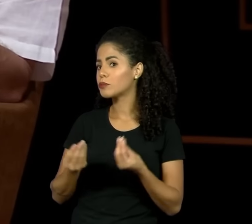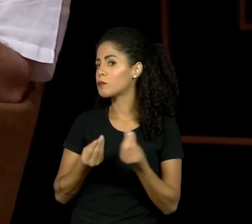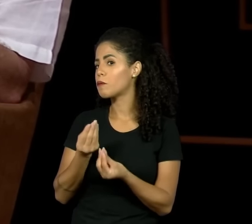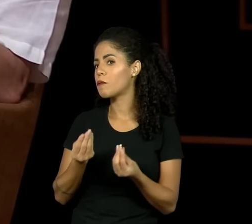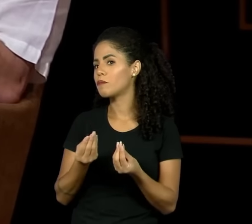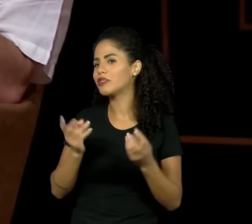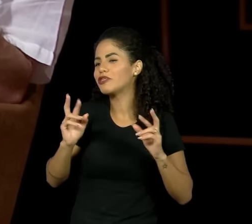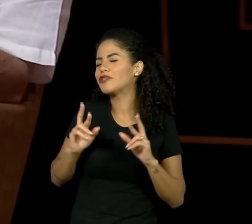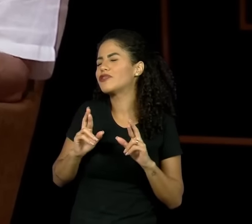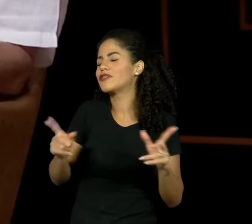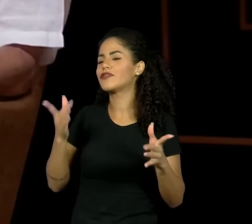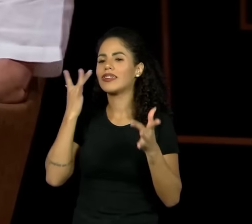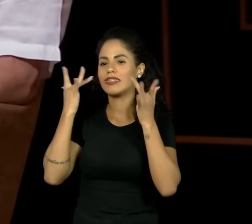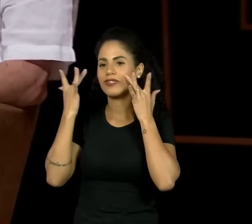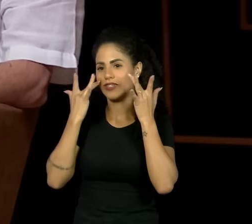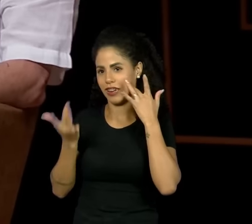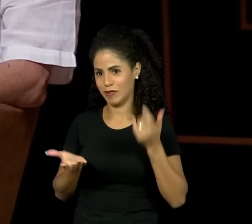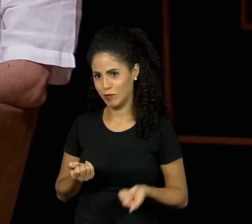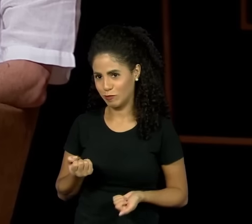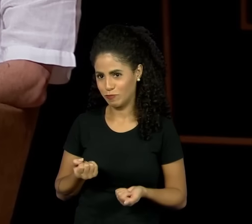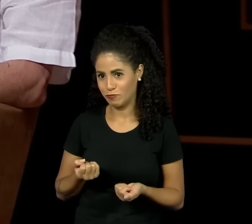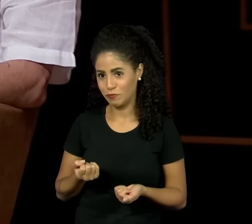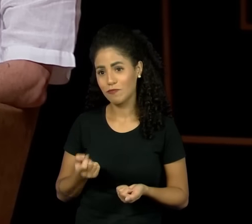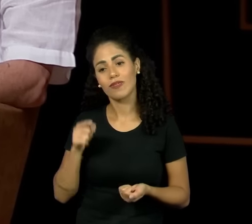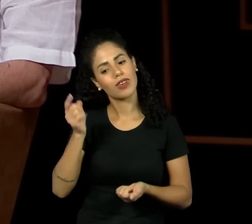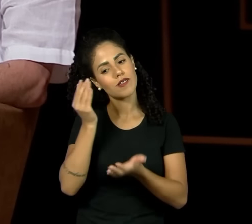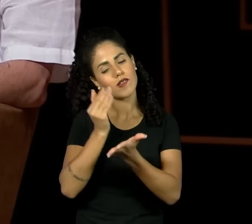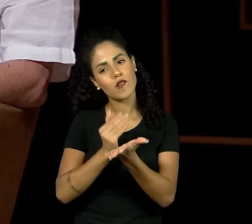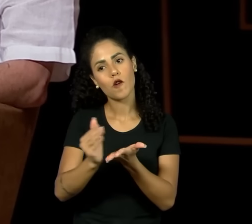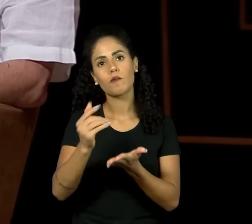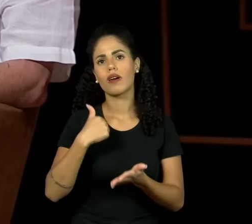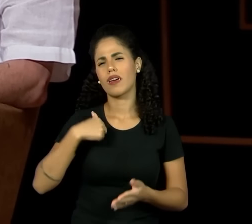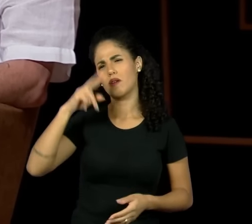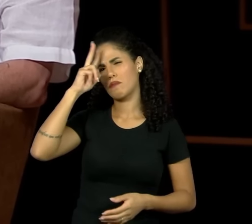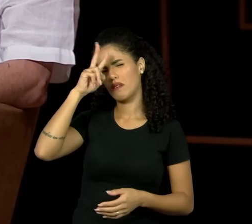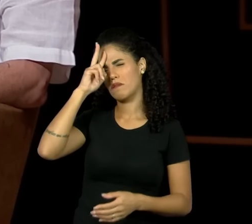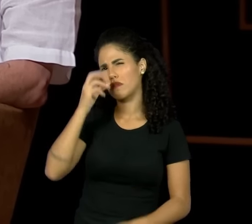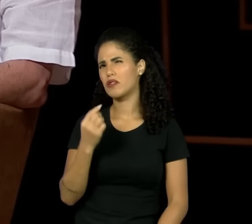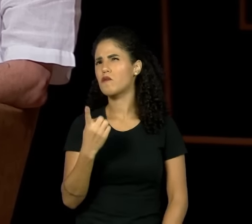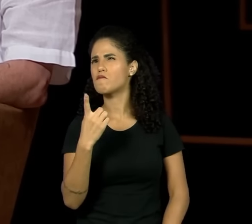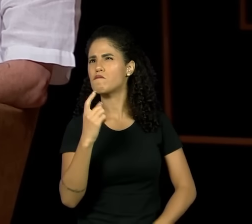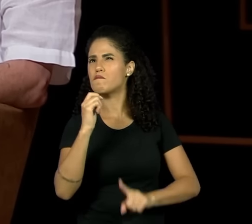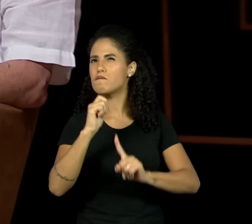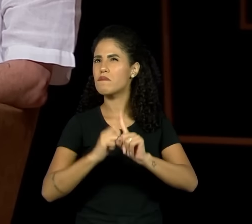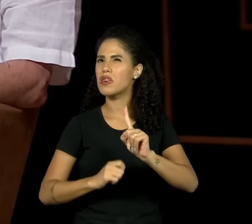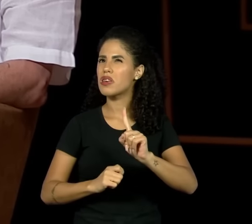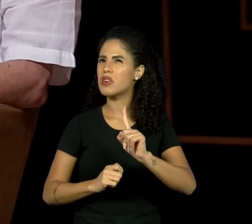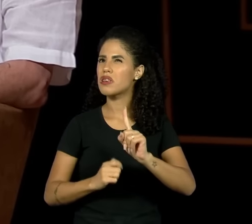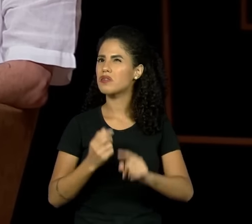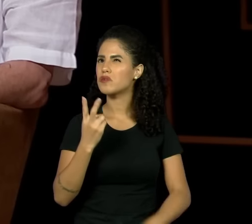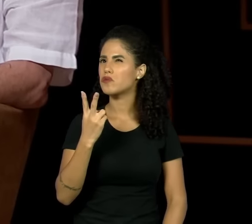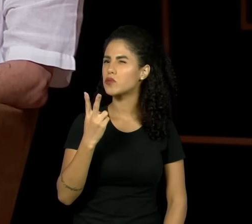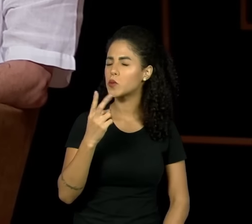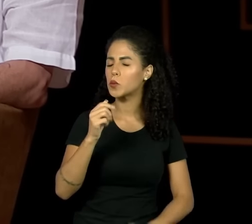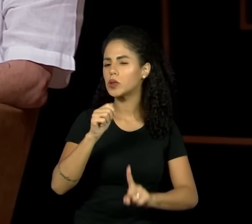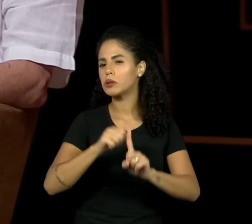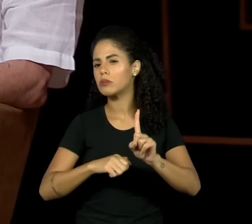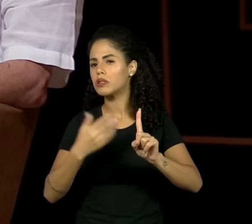acontecem né ali que começou é pô eu lembro que depois de um mês e meio desse teste eu já tava